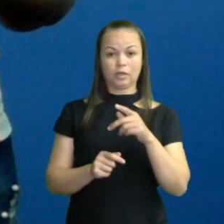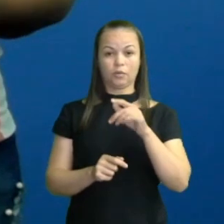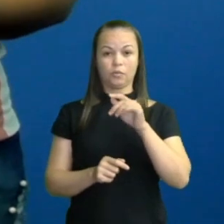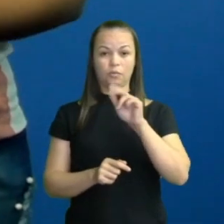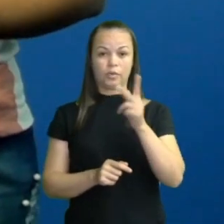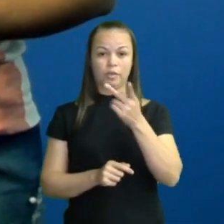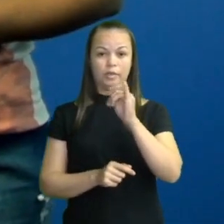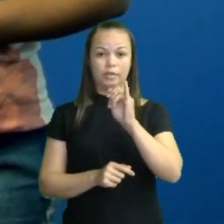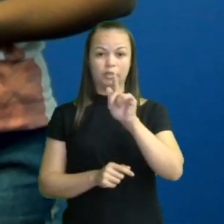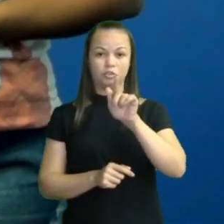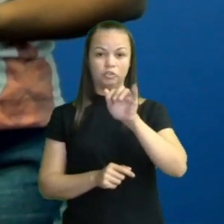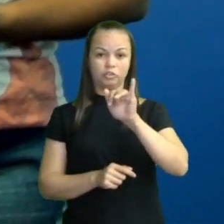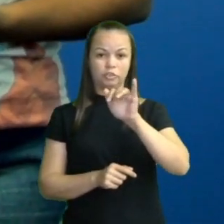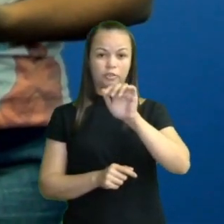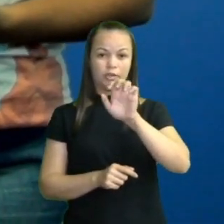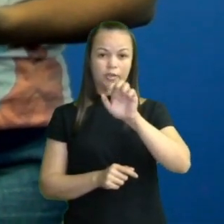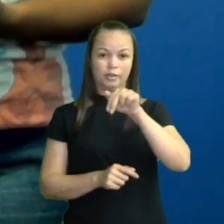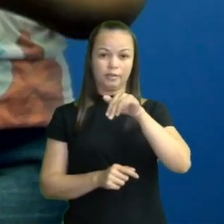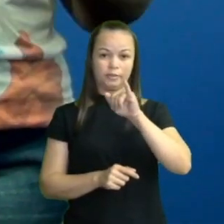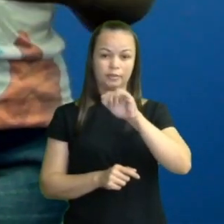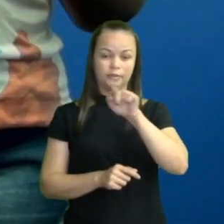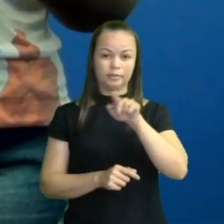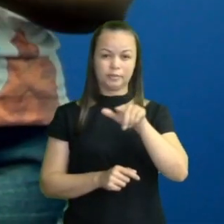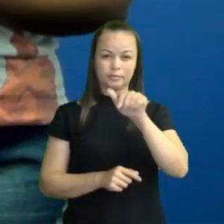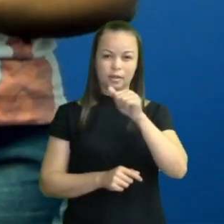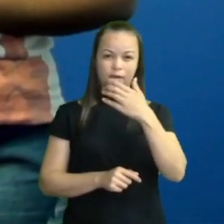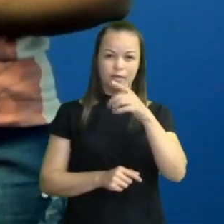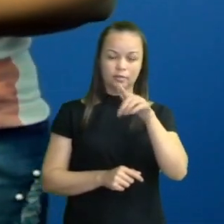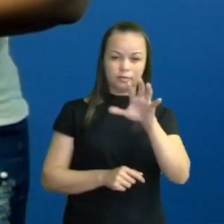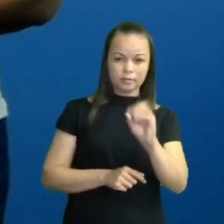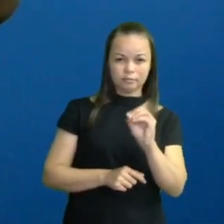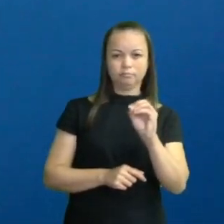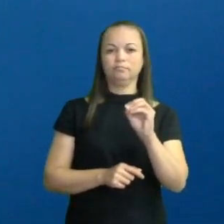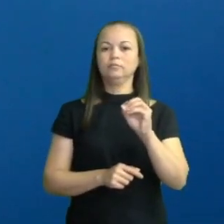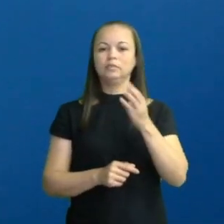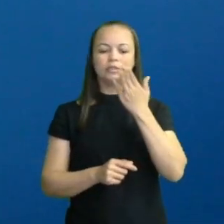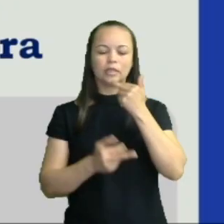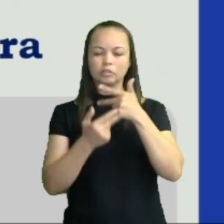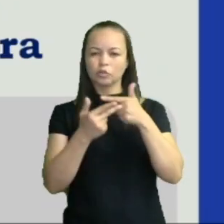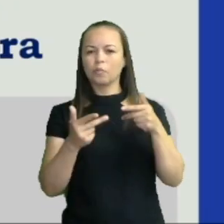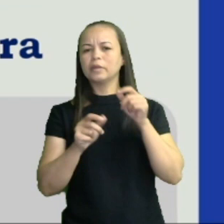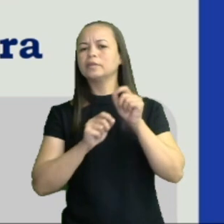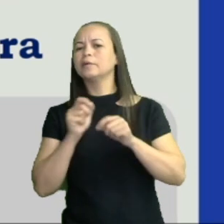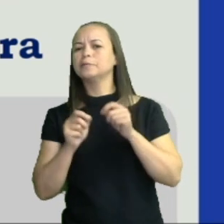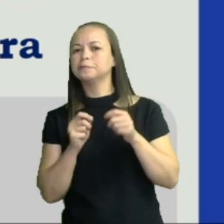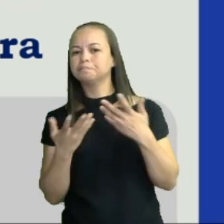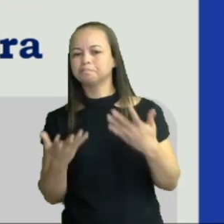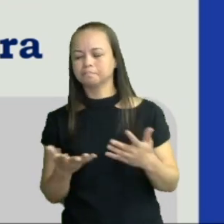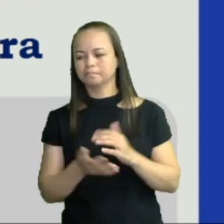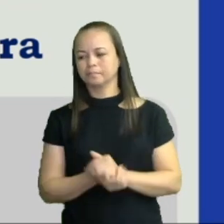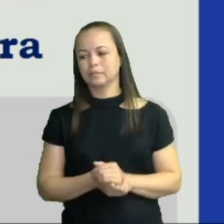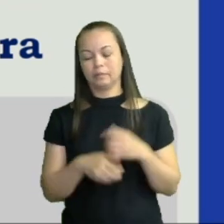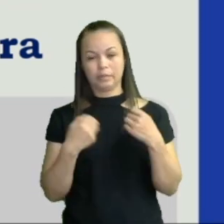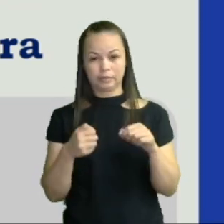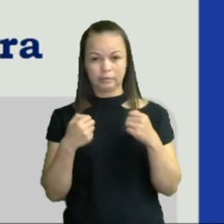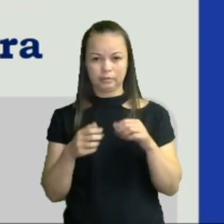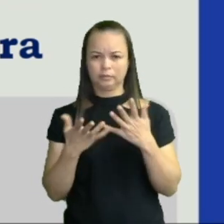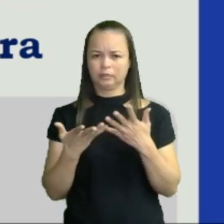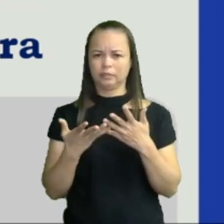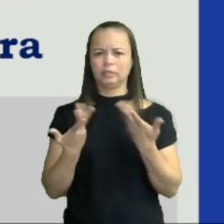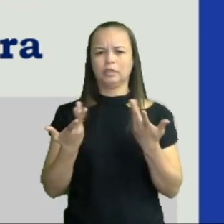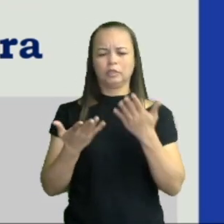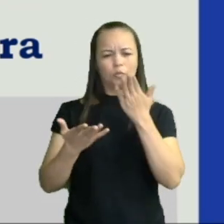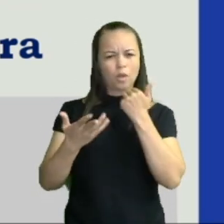higienização dos alimentos. Isso mesmo. O que é que deve ser higienizado? Deve ser higienizado tanto